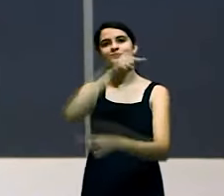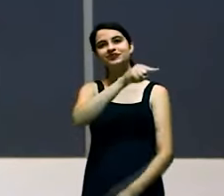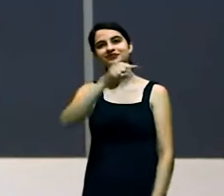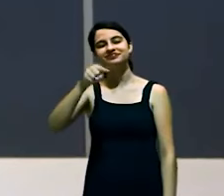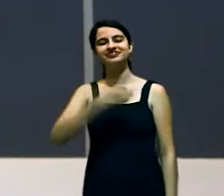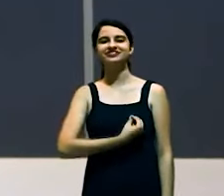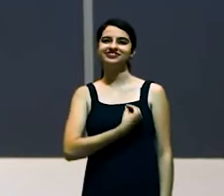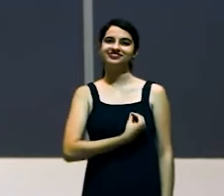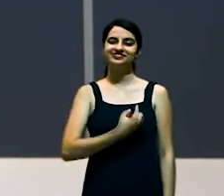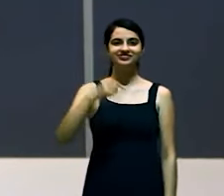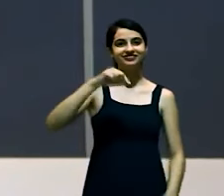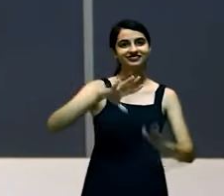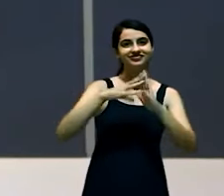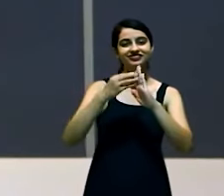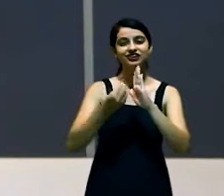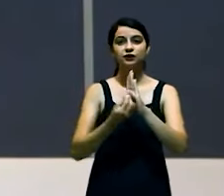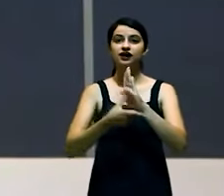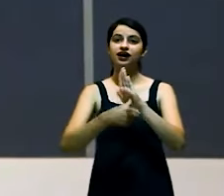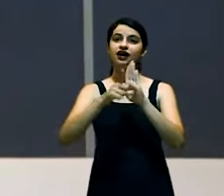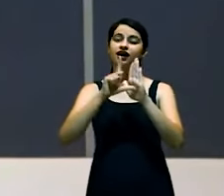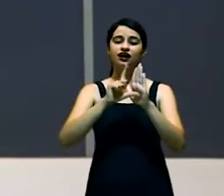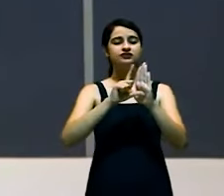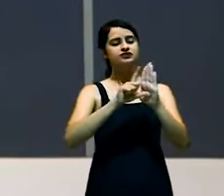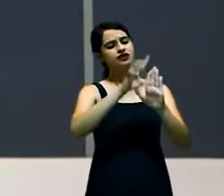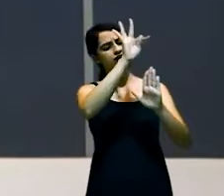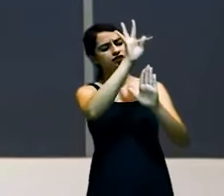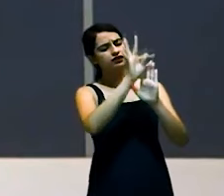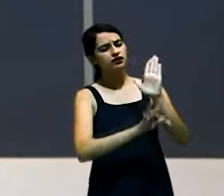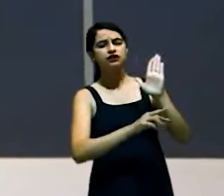Antes de lermos um texto da palavra de Deus,